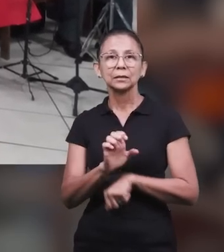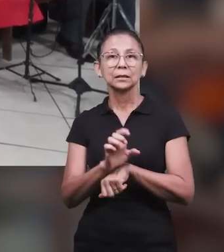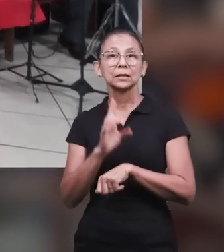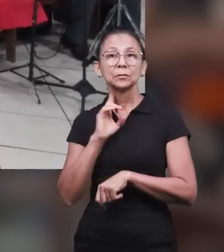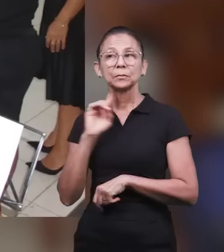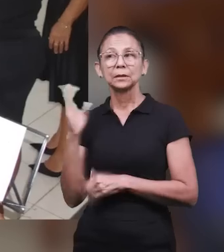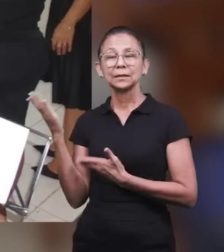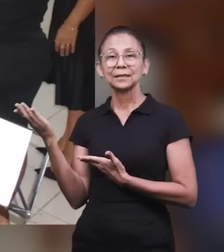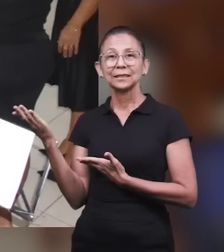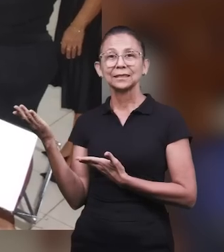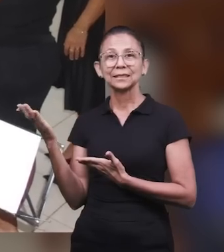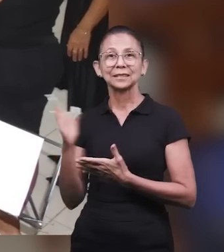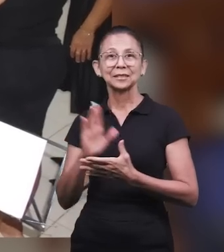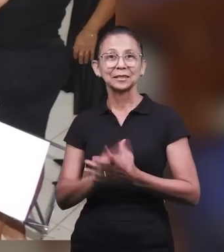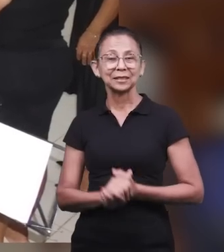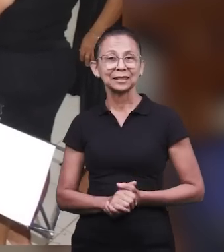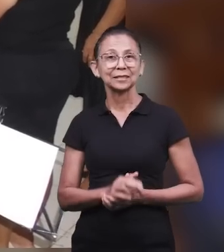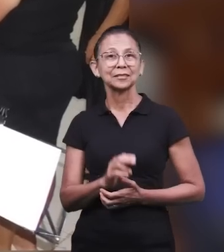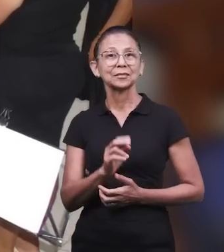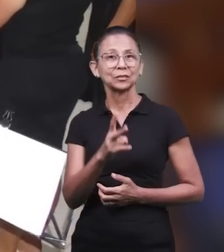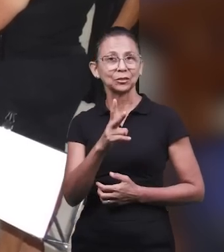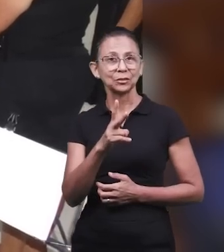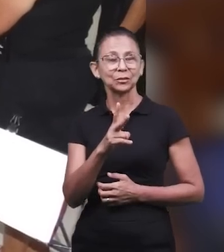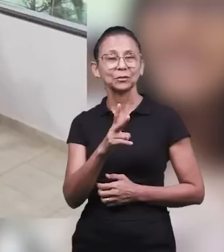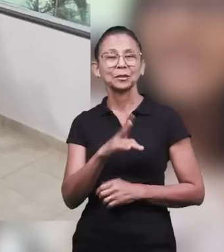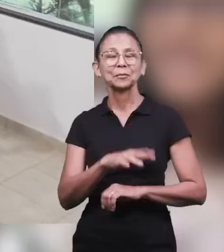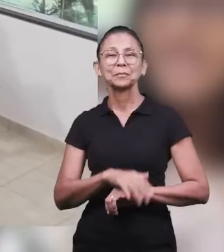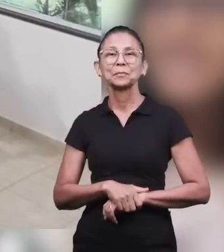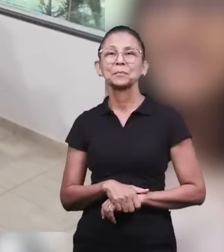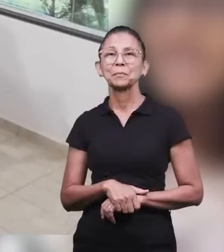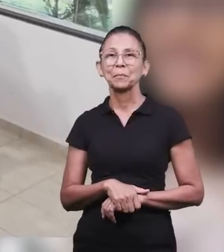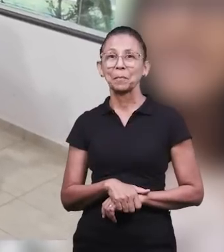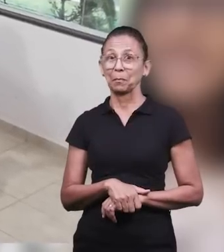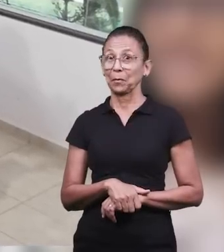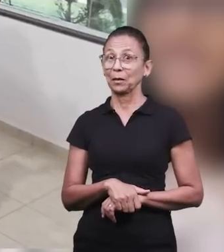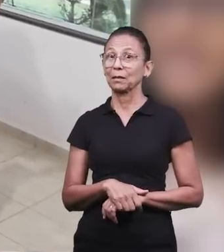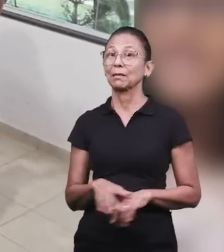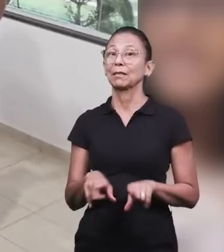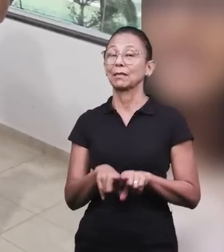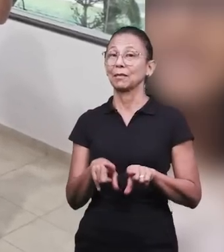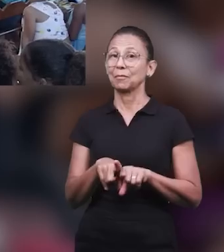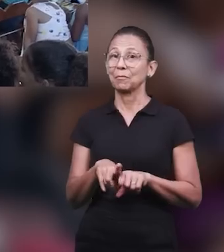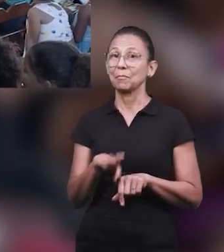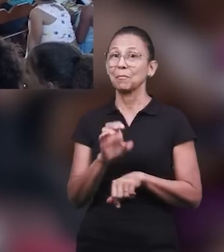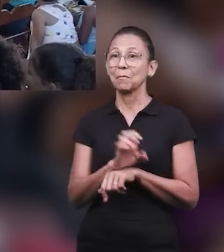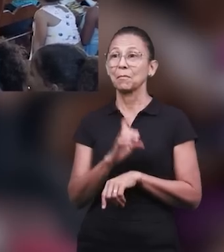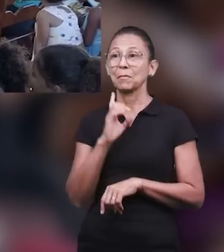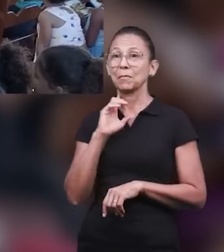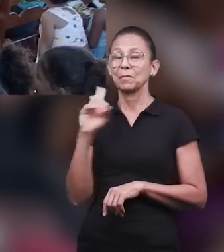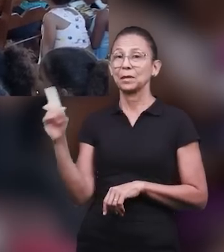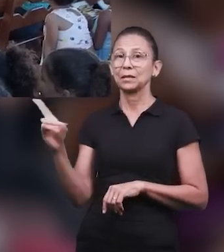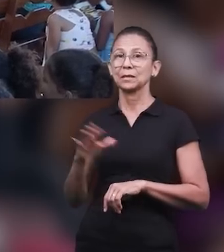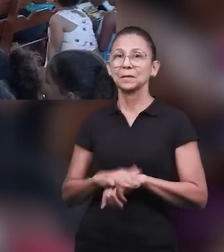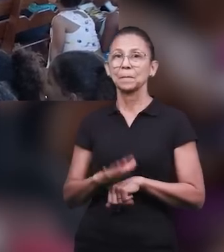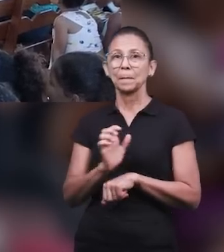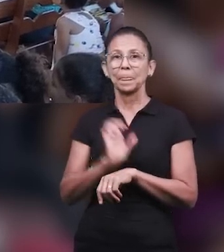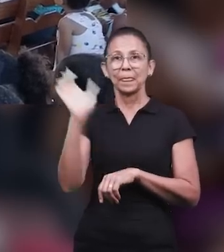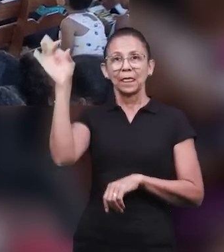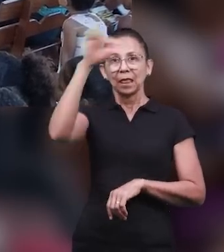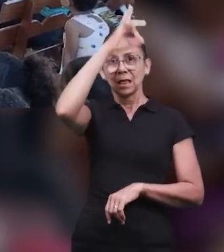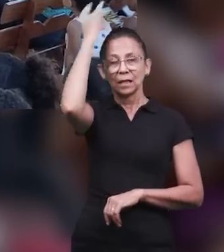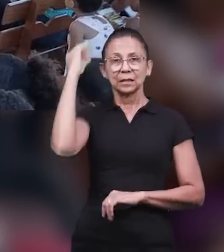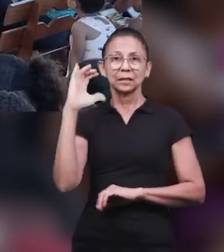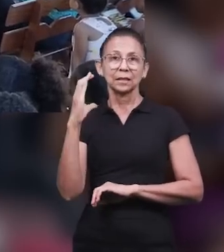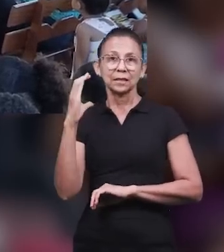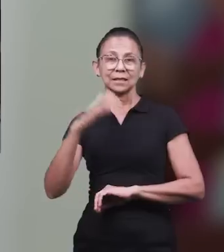Gerais, Bambuí, Minas Gerais, Cachoeirão, Minas, Cariacica-Sede, Espírito